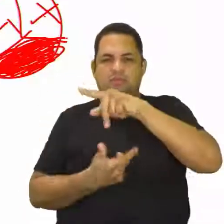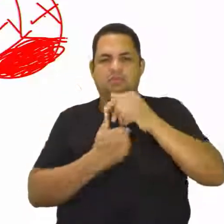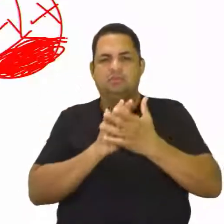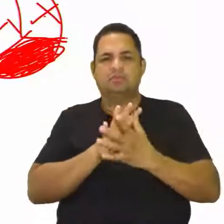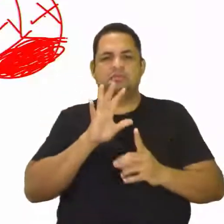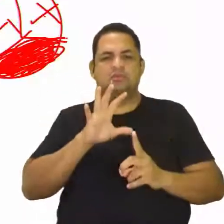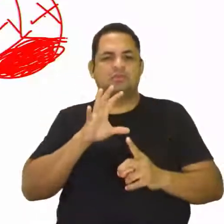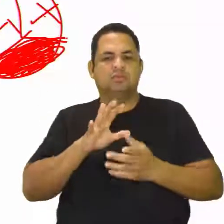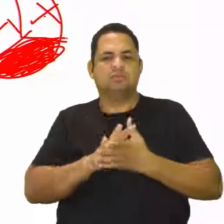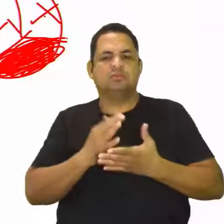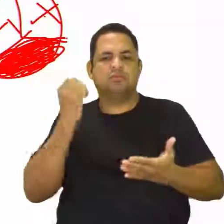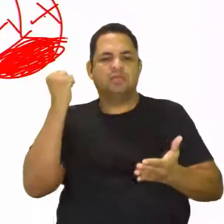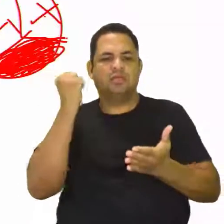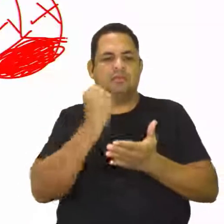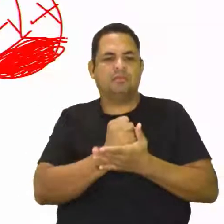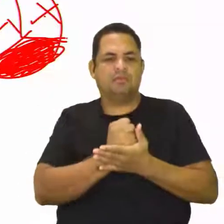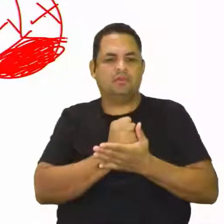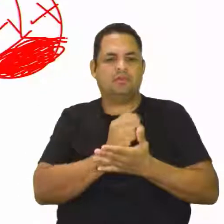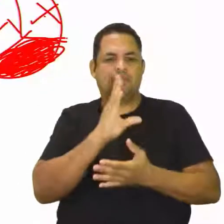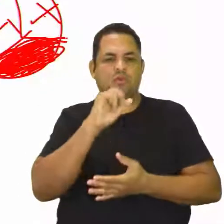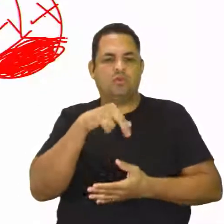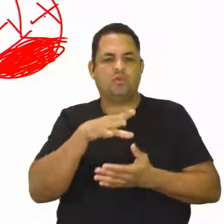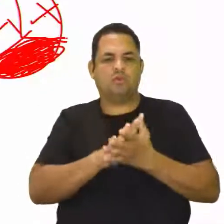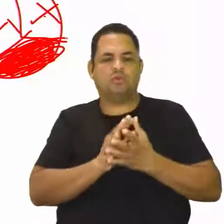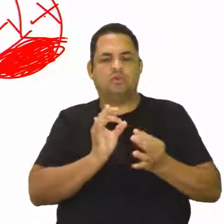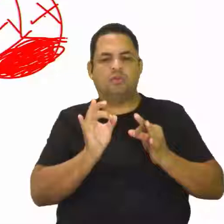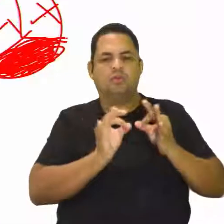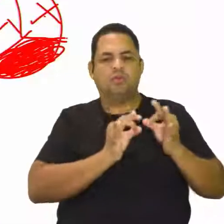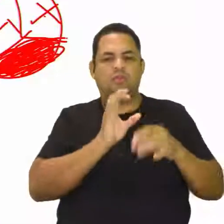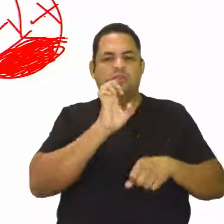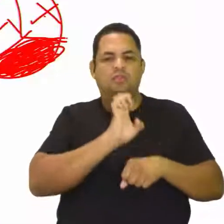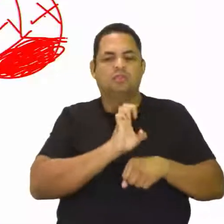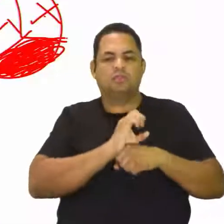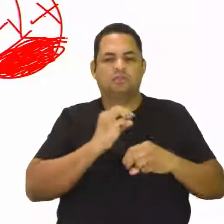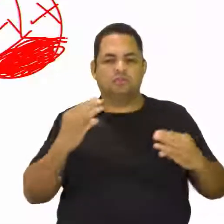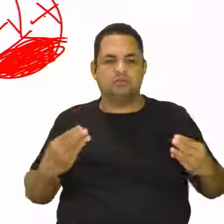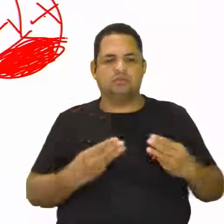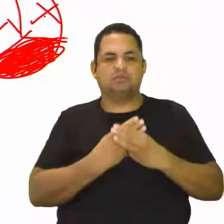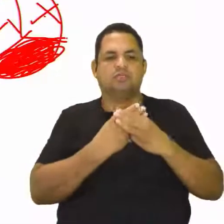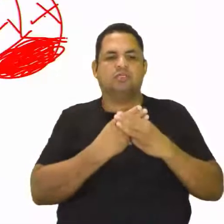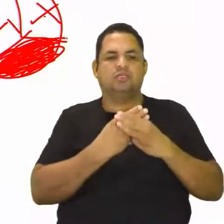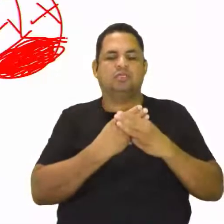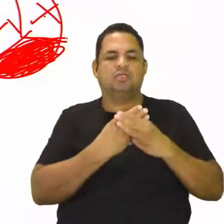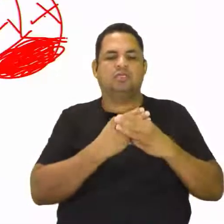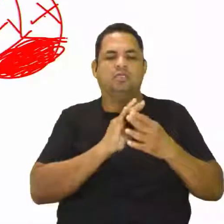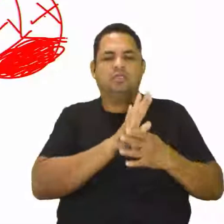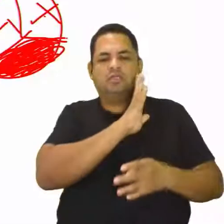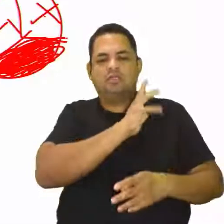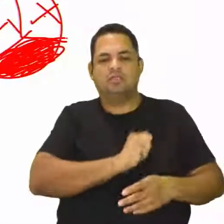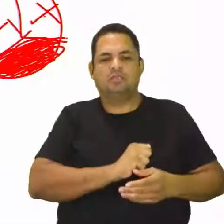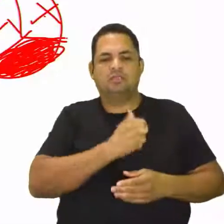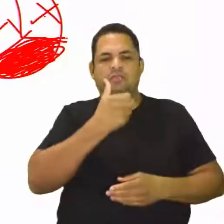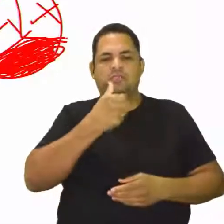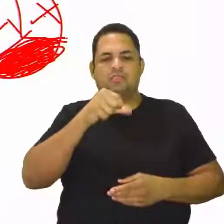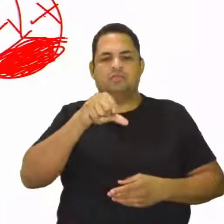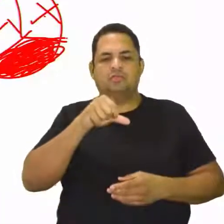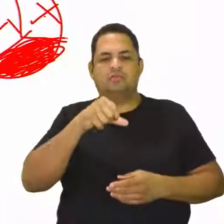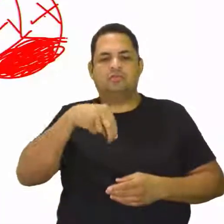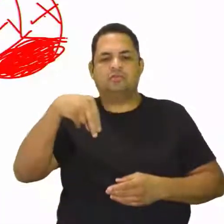contribuiu para que fosse aprovada pela ONU a criação do Estado judaico na Palestina, em 29 de novembro